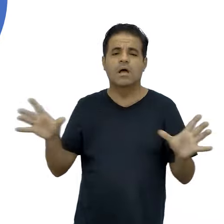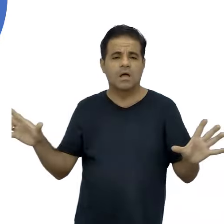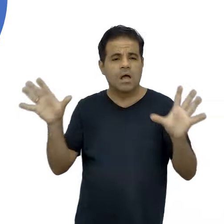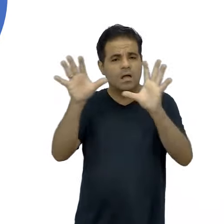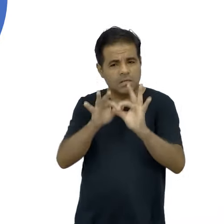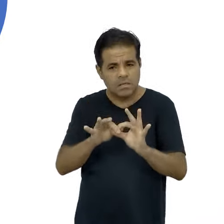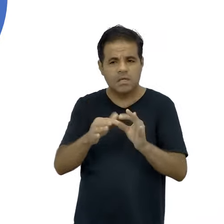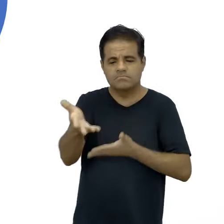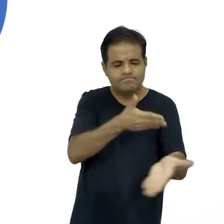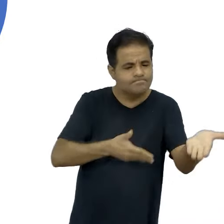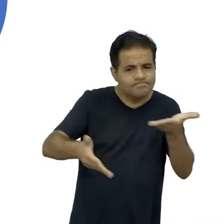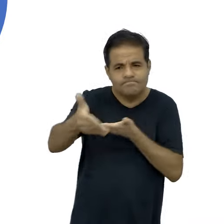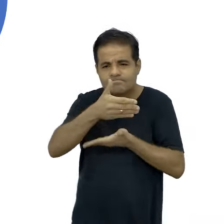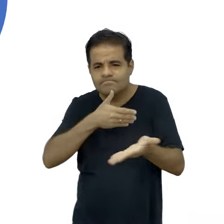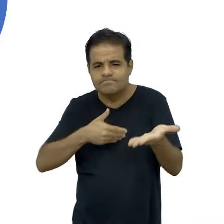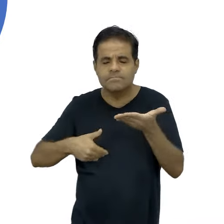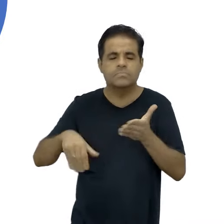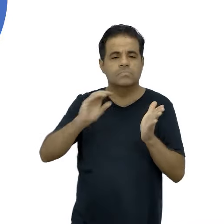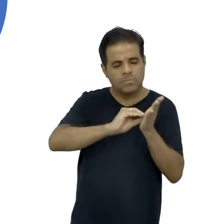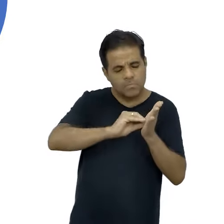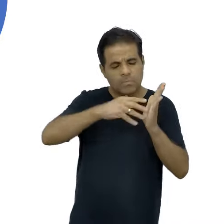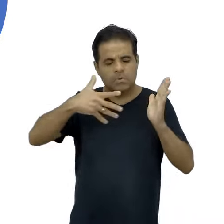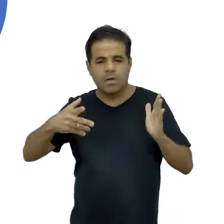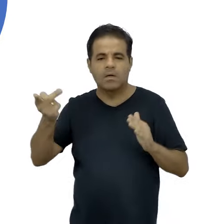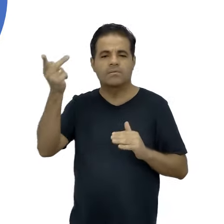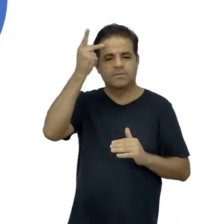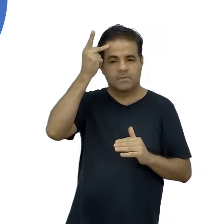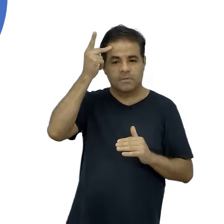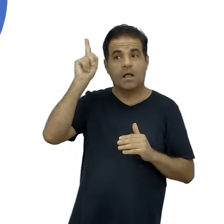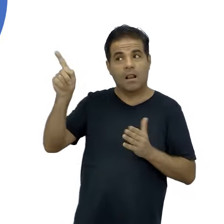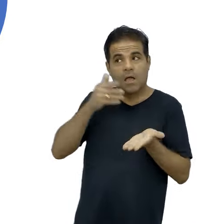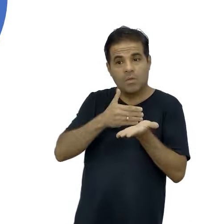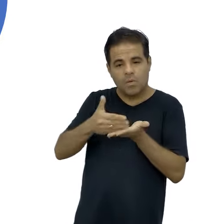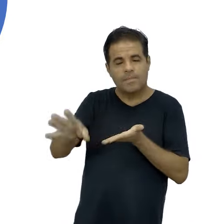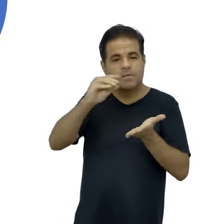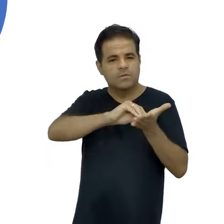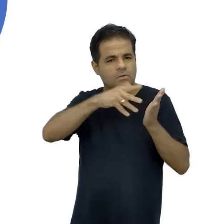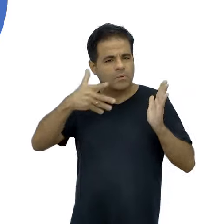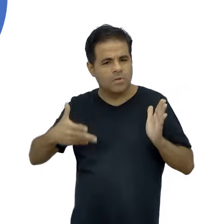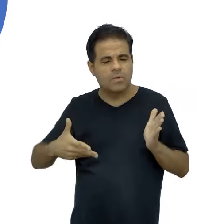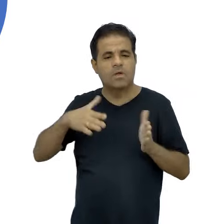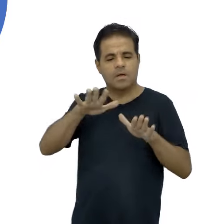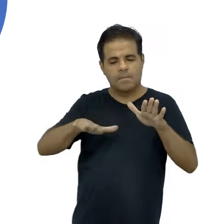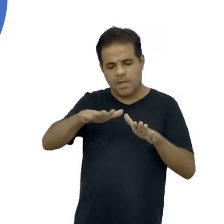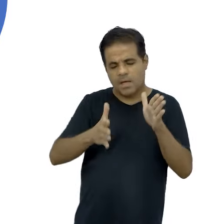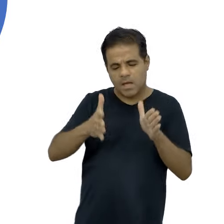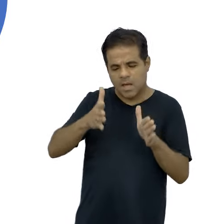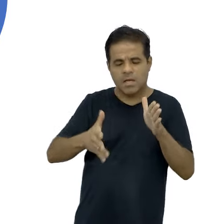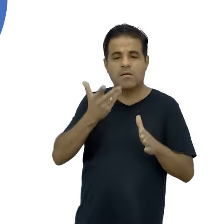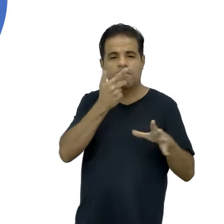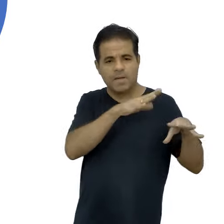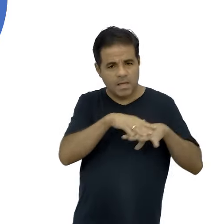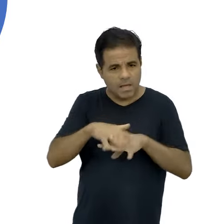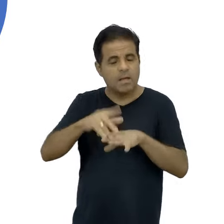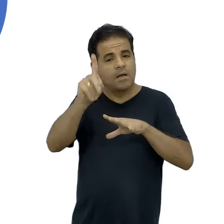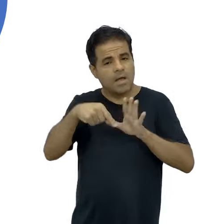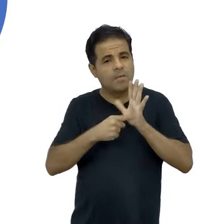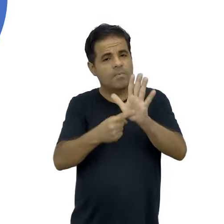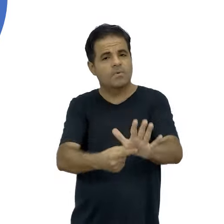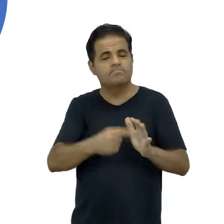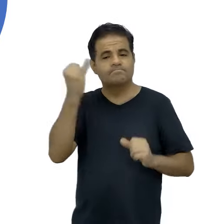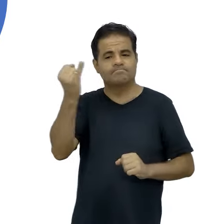estão relacionados tanto com o currículo paulista, lá no começo do currículo paulista na parte de matemática, é abordada a